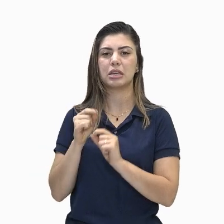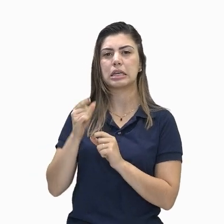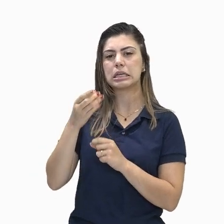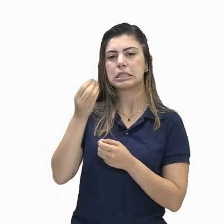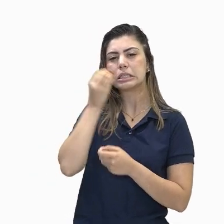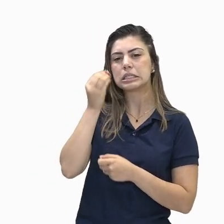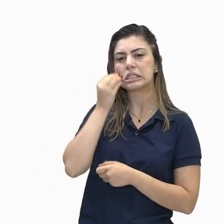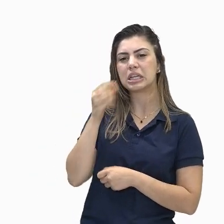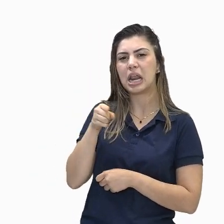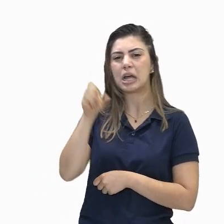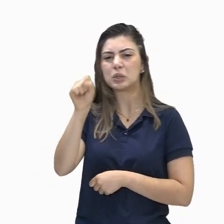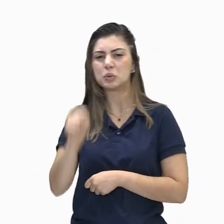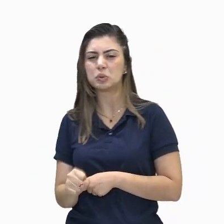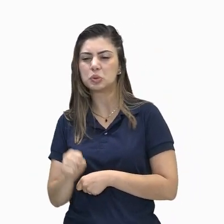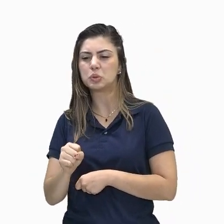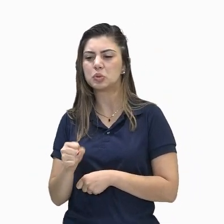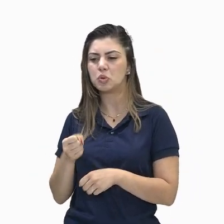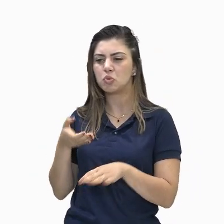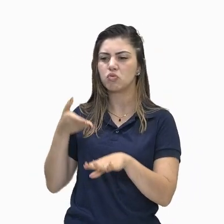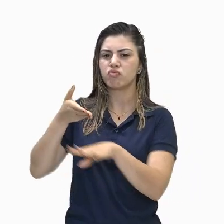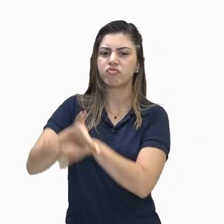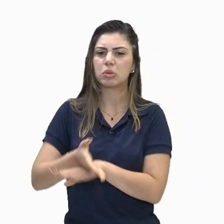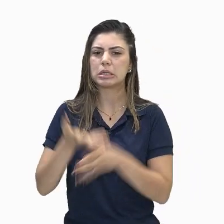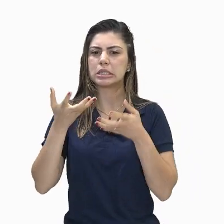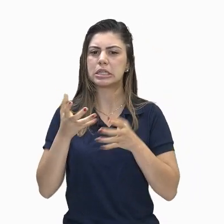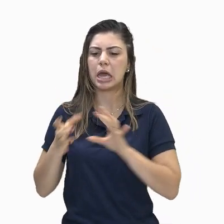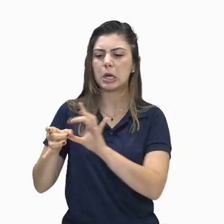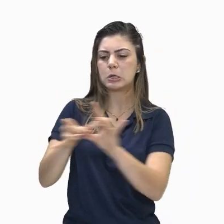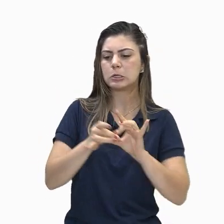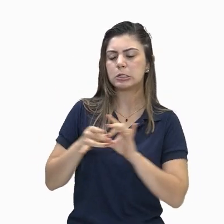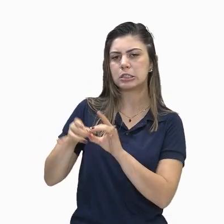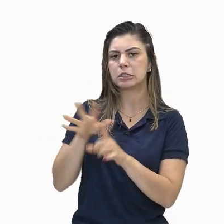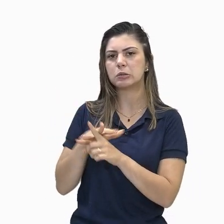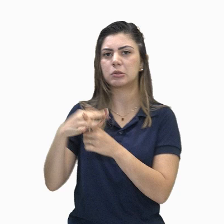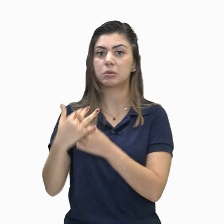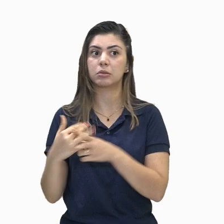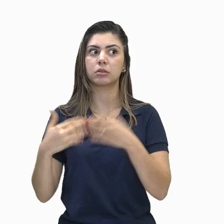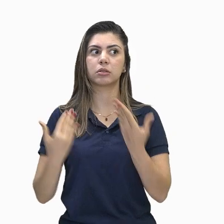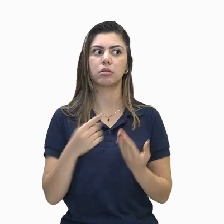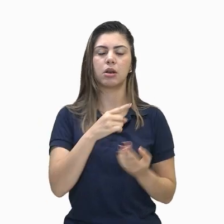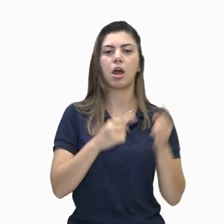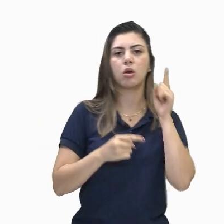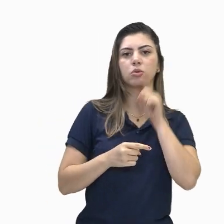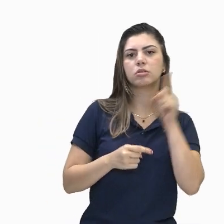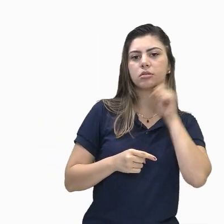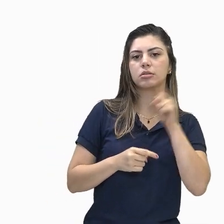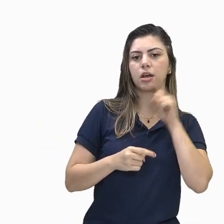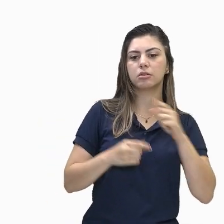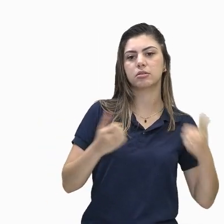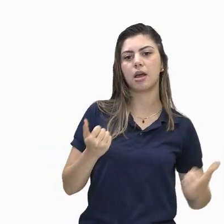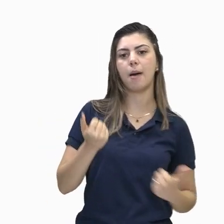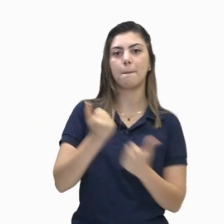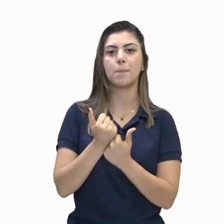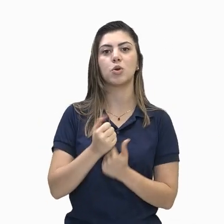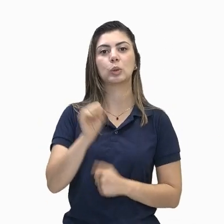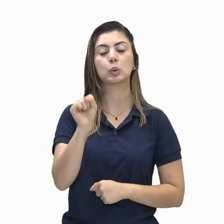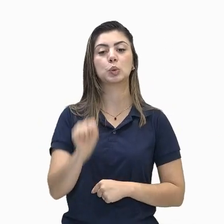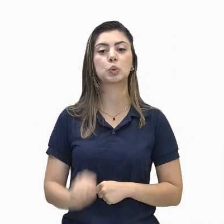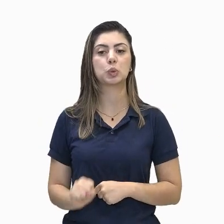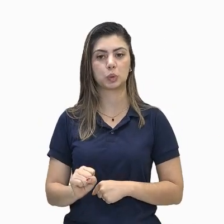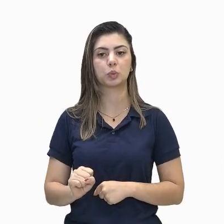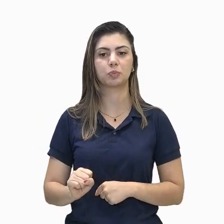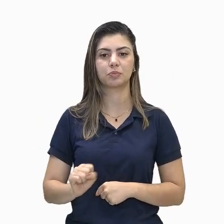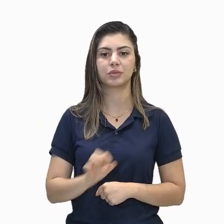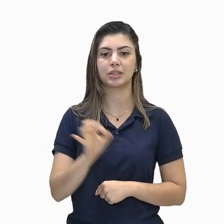unificar o país sob o socialismo. E aí os Estados Unidos vai intervir em apoio ao sul,